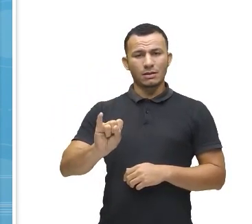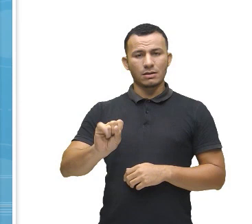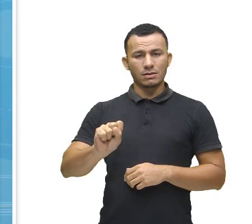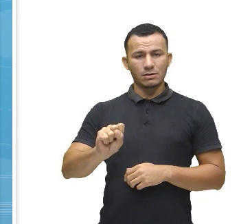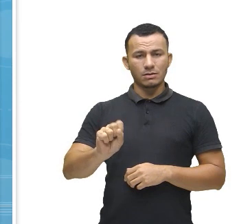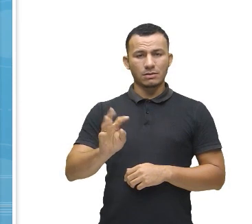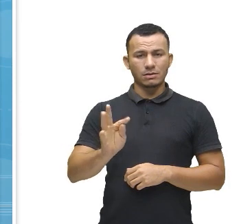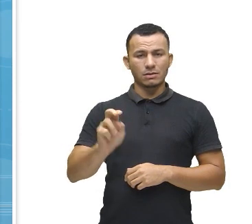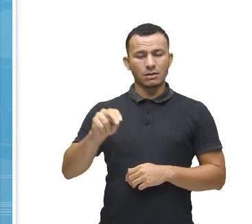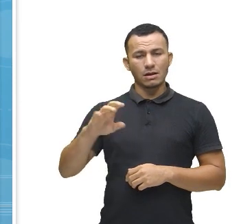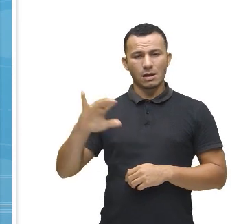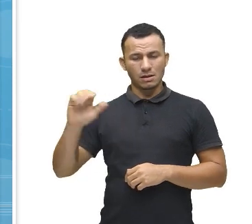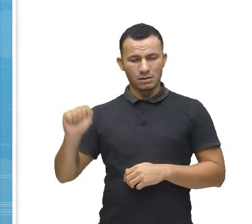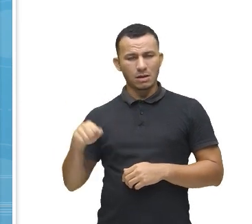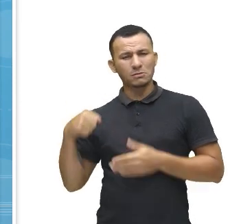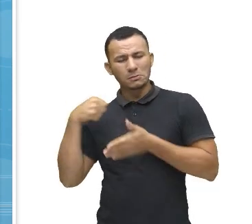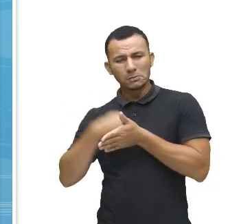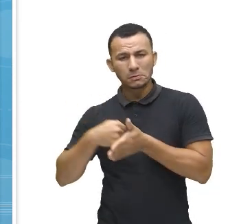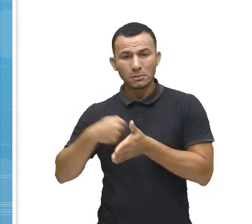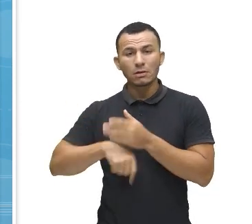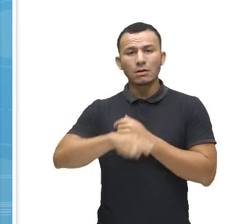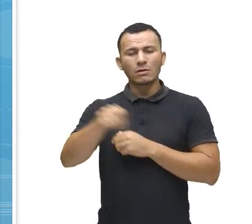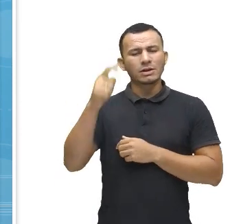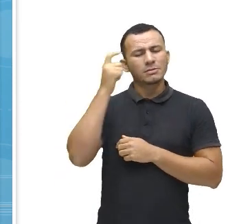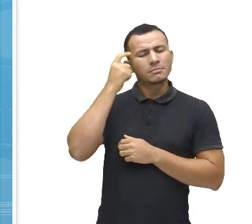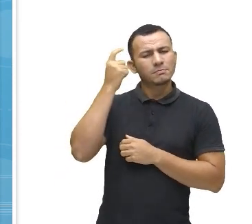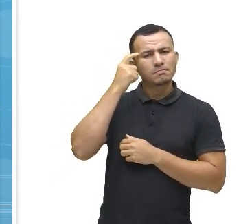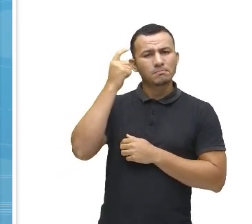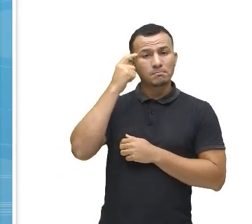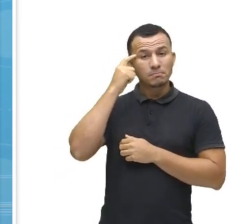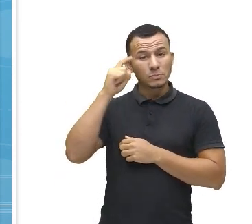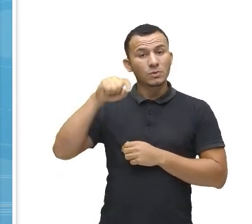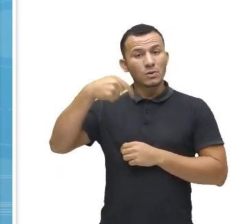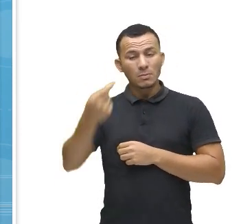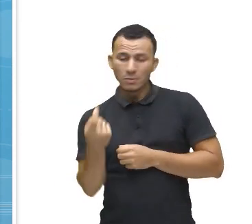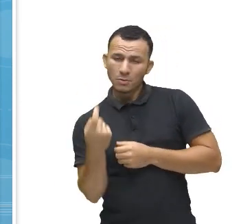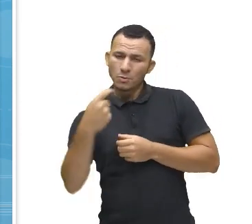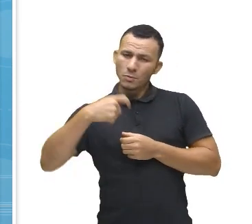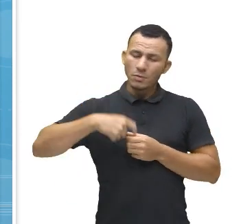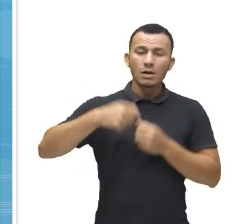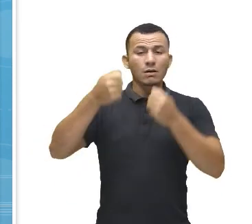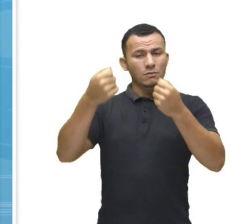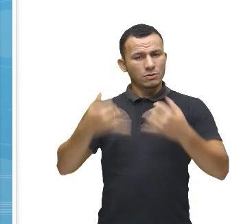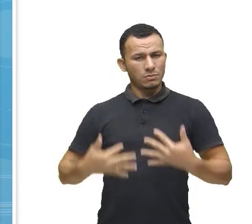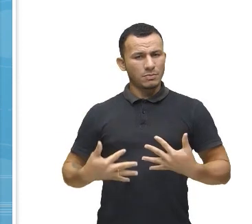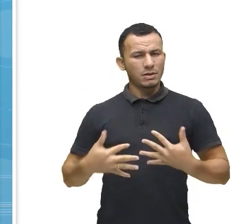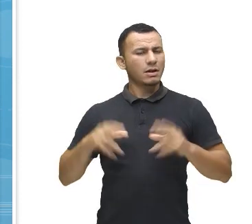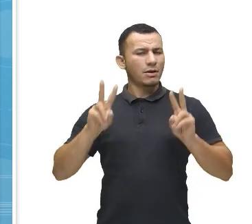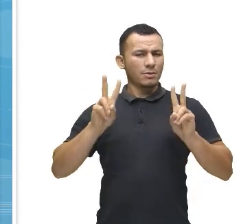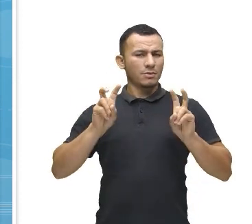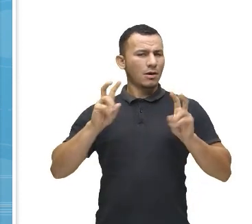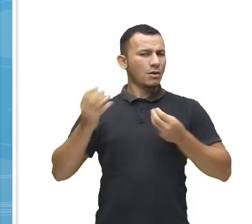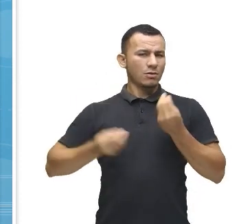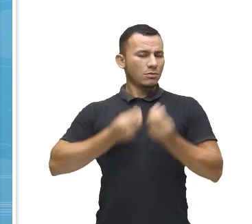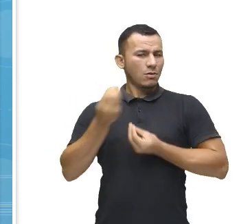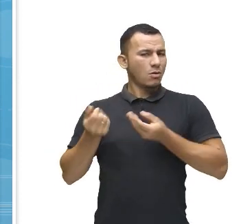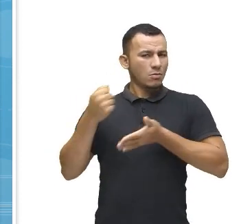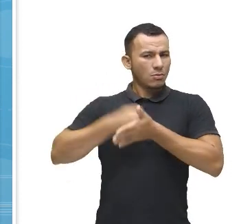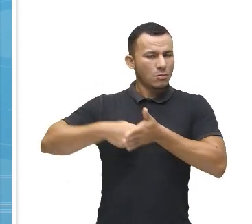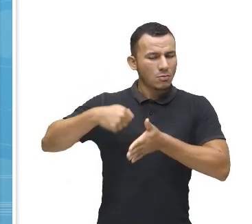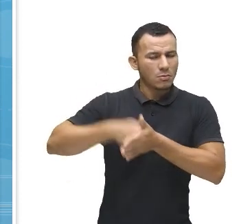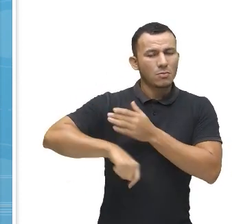resistência. Quero que vocês reflitam nessa palavra. Quando a gente voltar, a gente vai explicar um pouquinho mais como é que se deu essa resistência